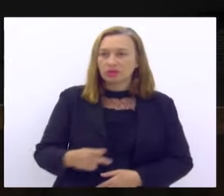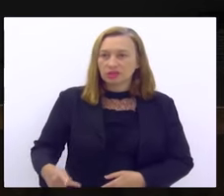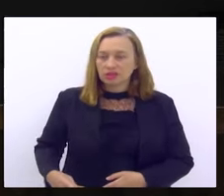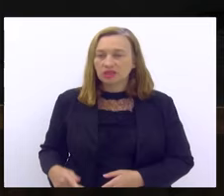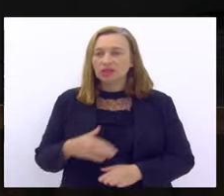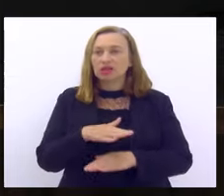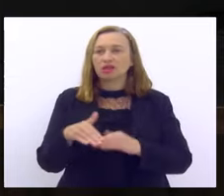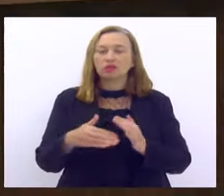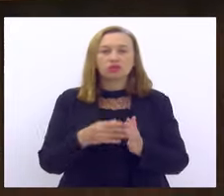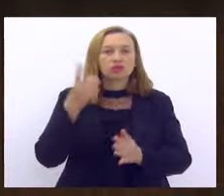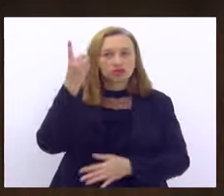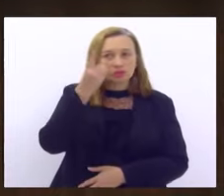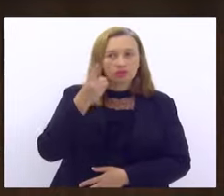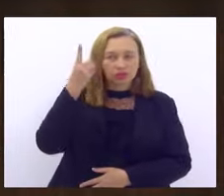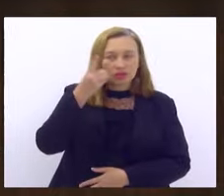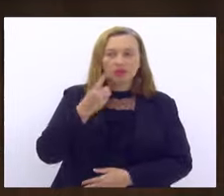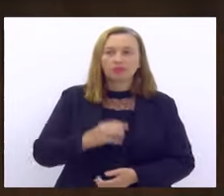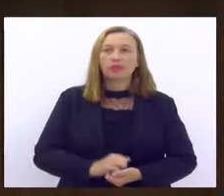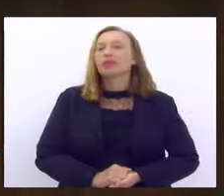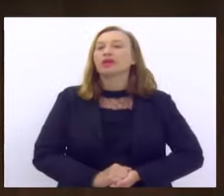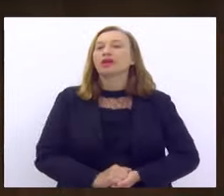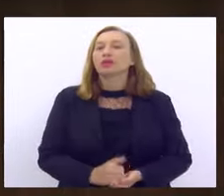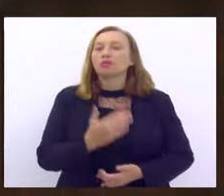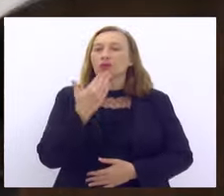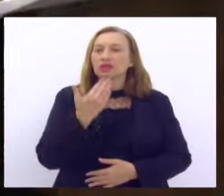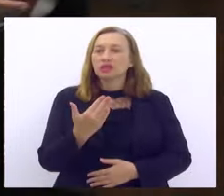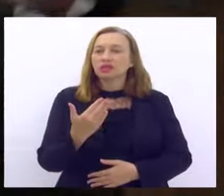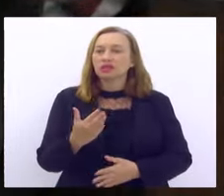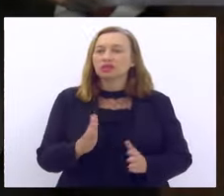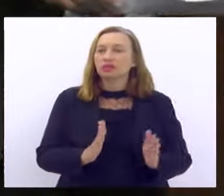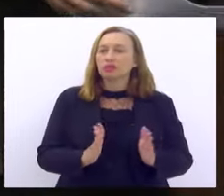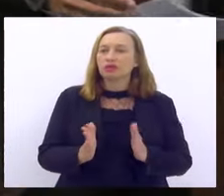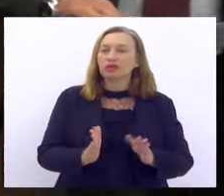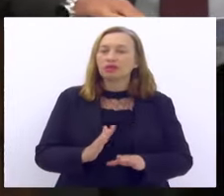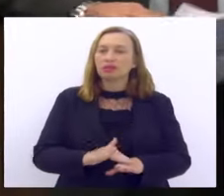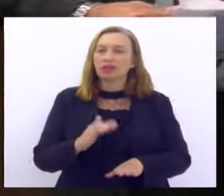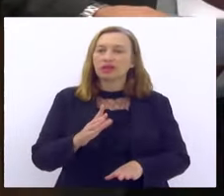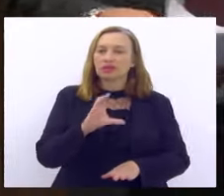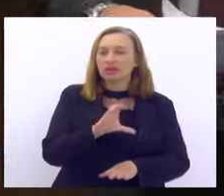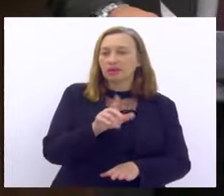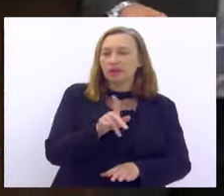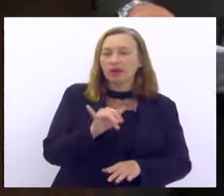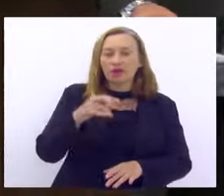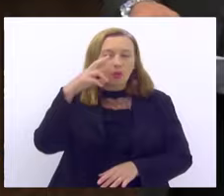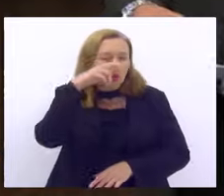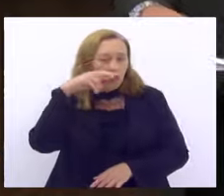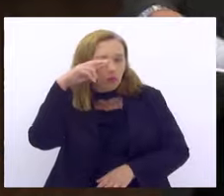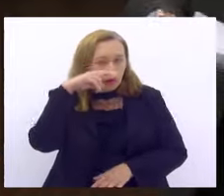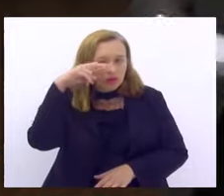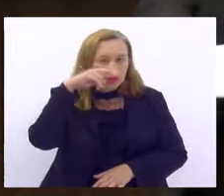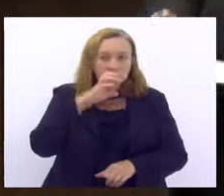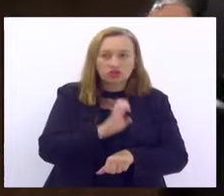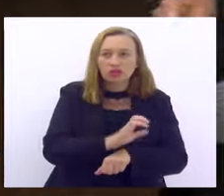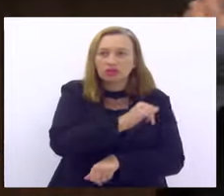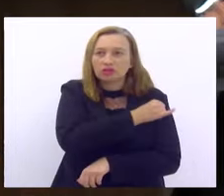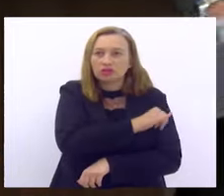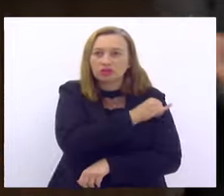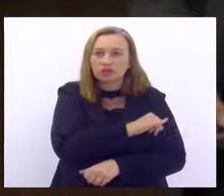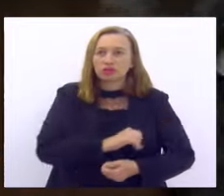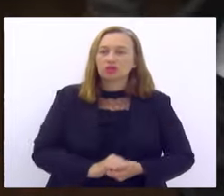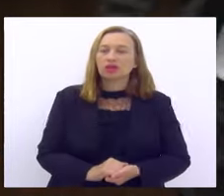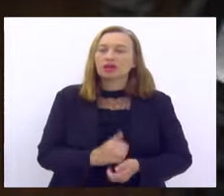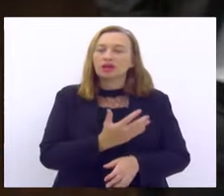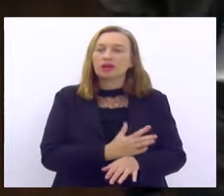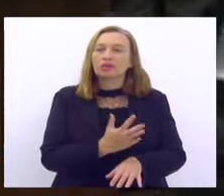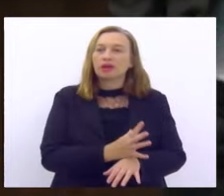senhoras deputadas, senhores deputados, o pedido de prorrogação da CPI, que investiga no âmbito do Estado do Rio de Janeiro a